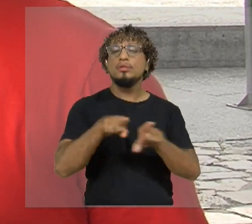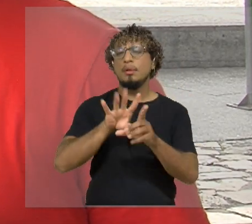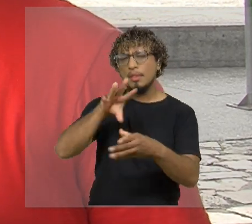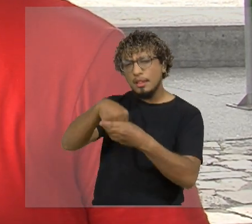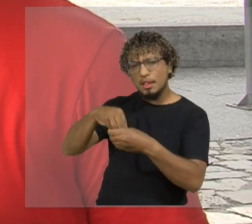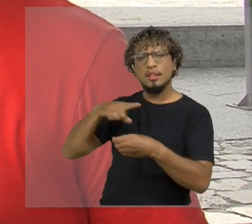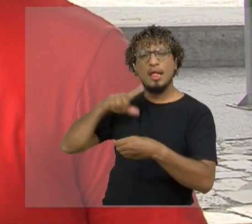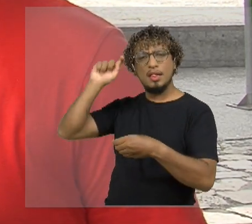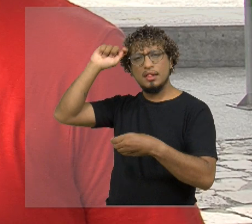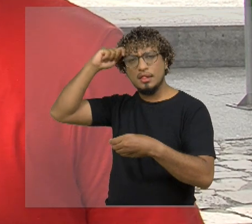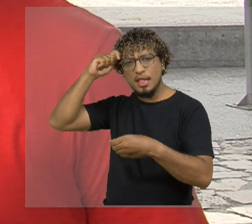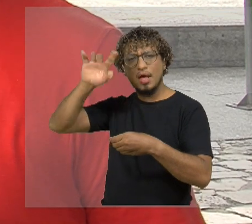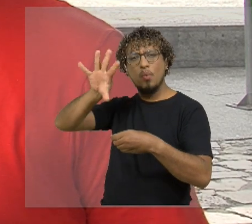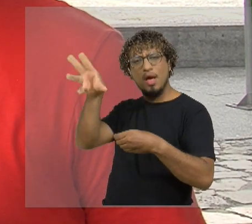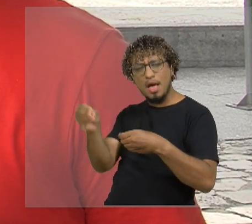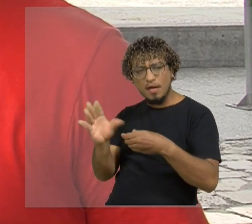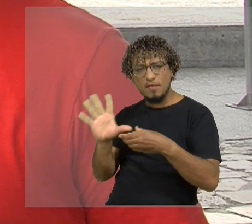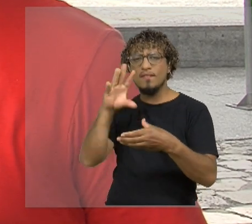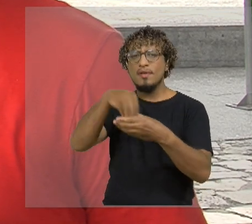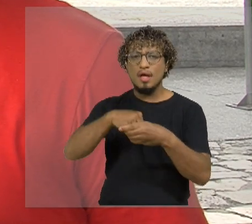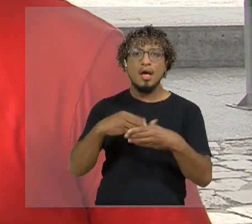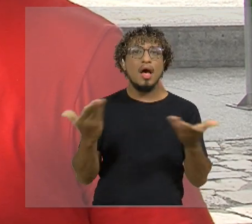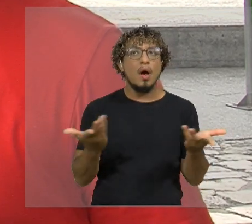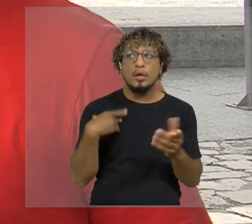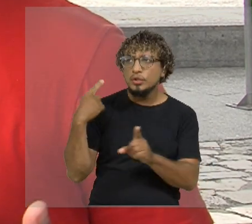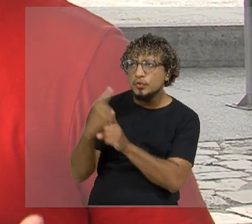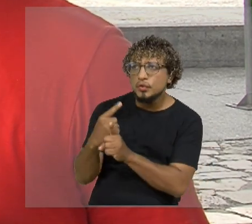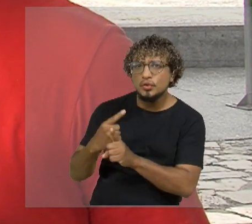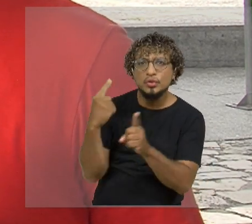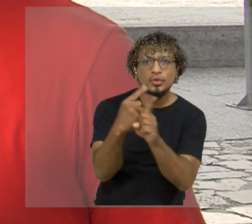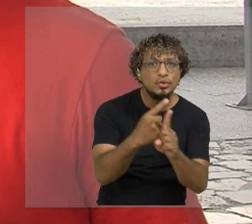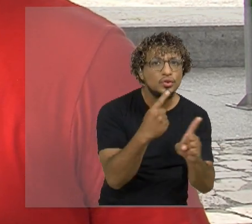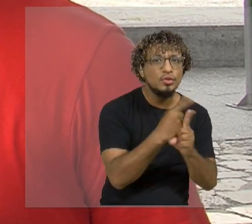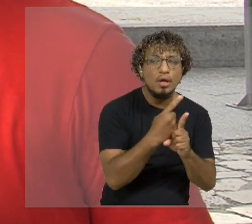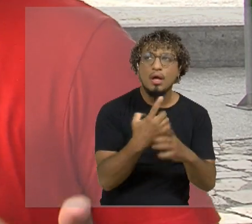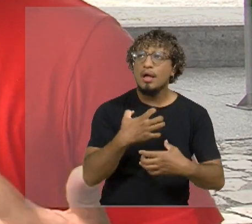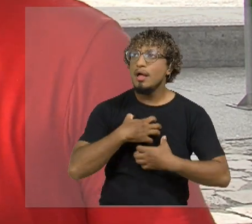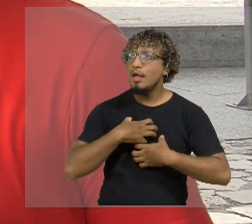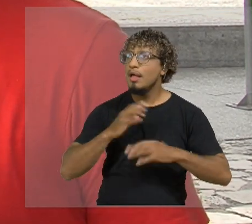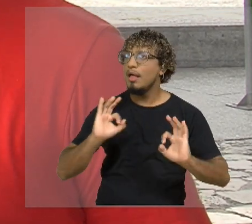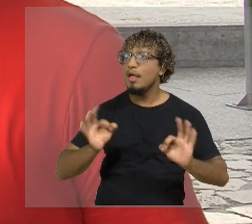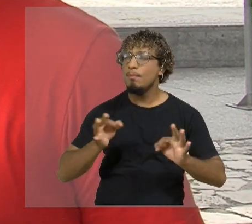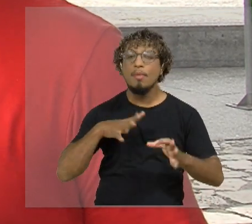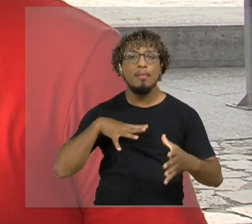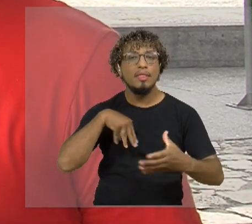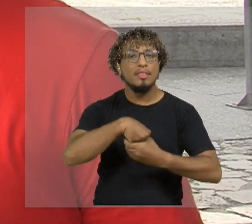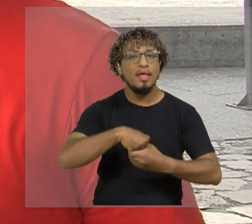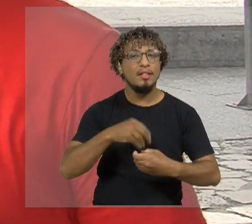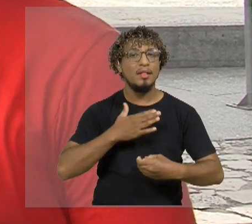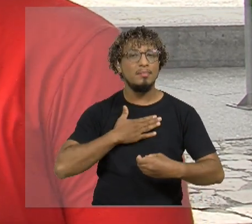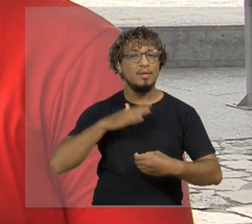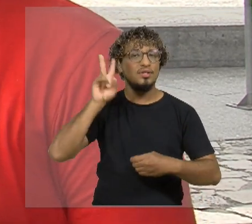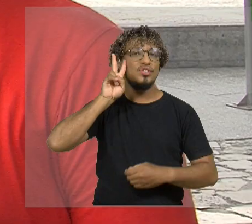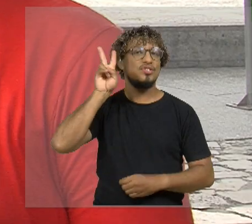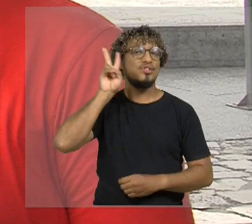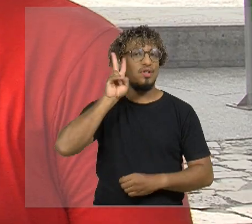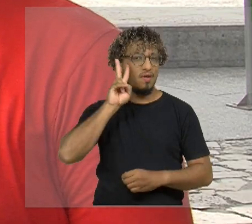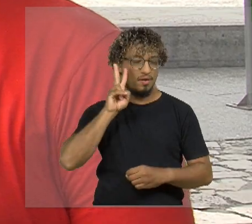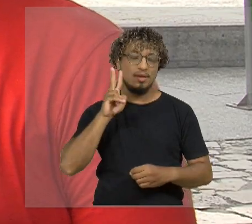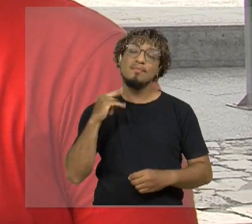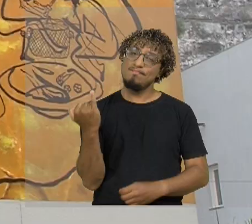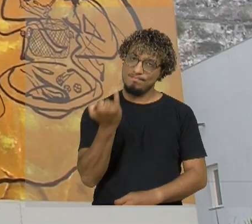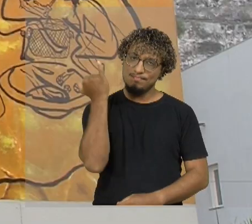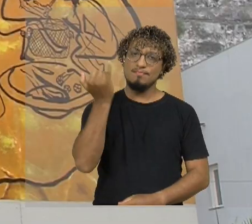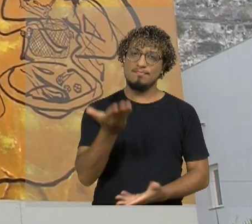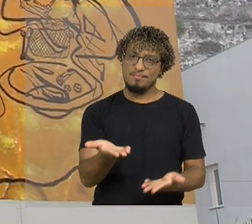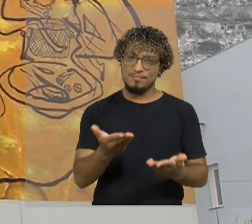ela, quanto mais a gente acessa personalidades negras na nossa história, mais a gente se sente fazendo parte dela efetivamente. Então, é muito